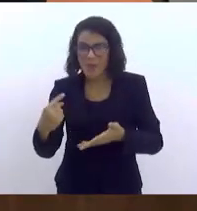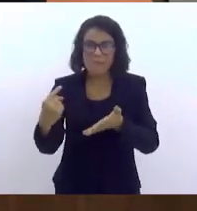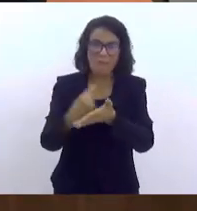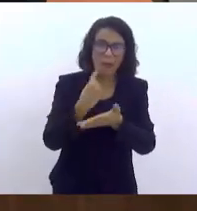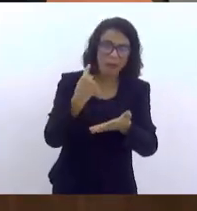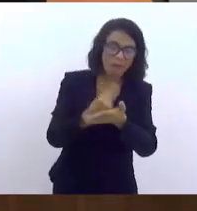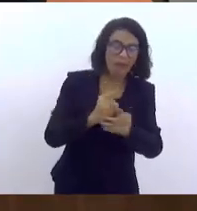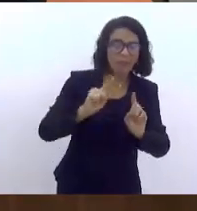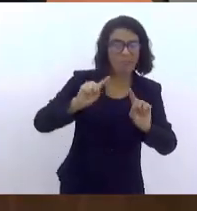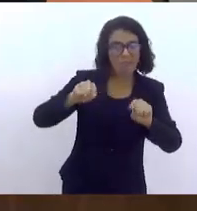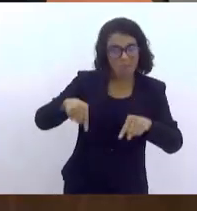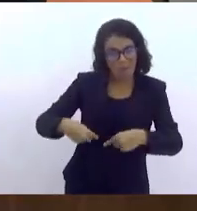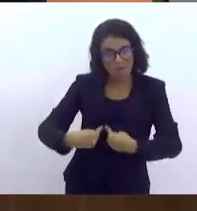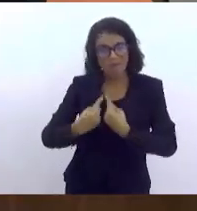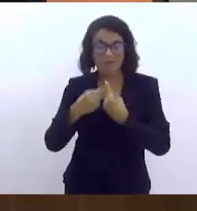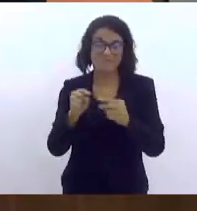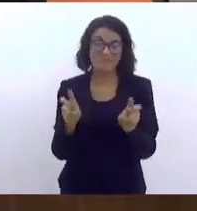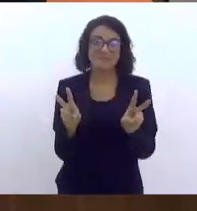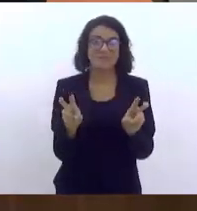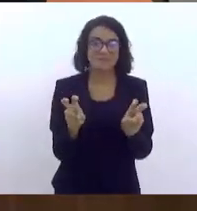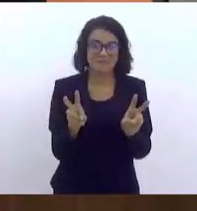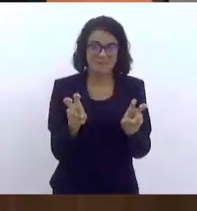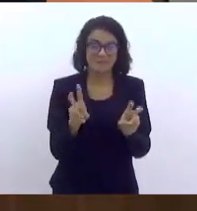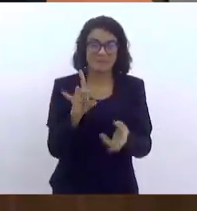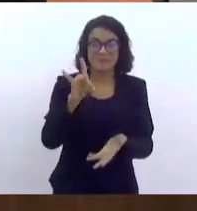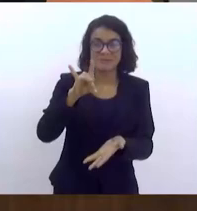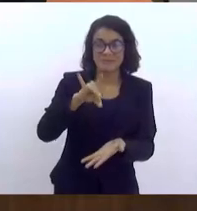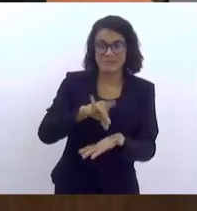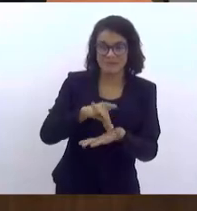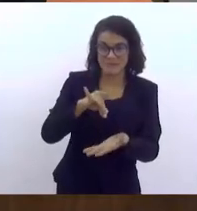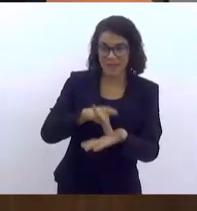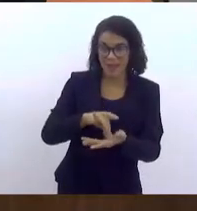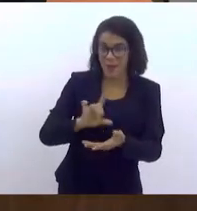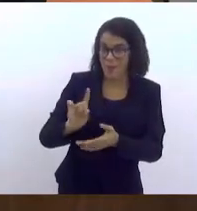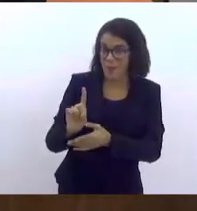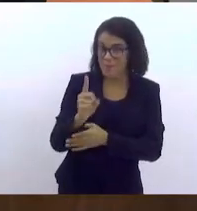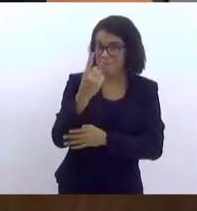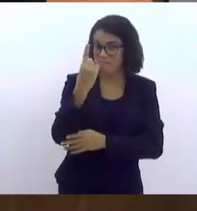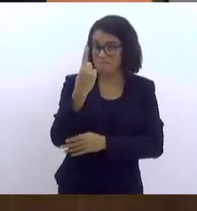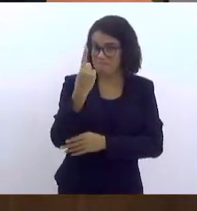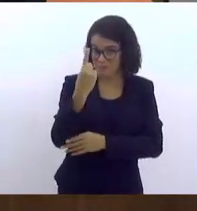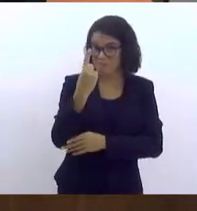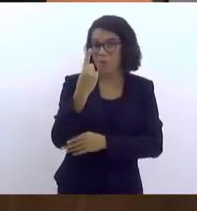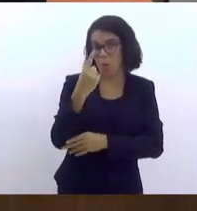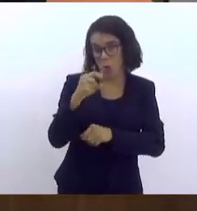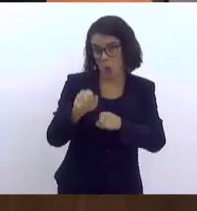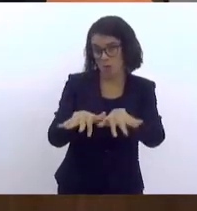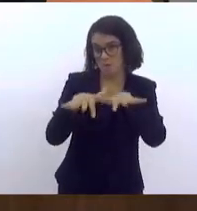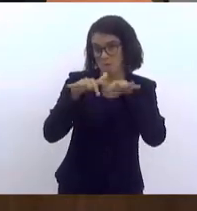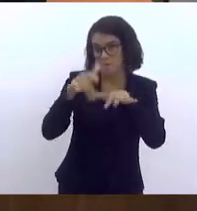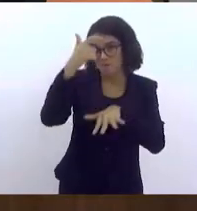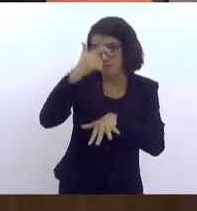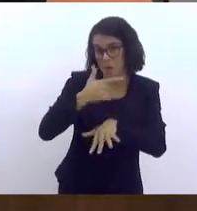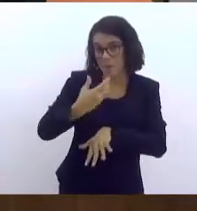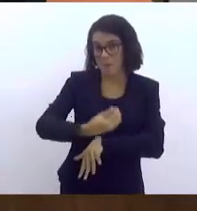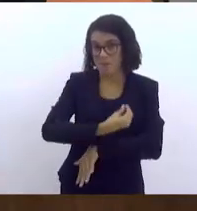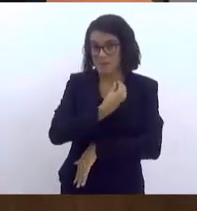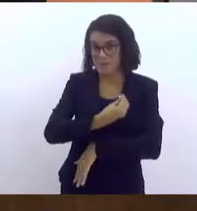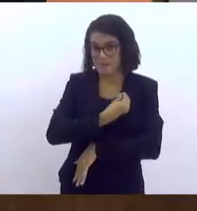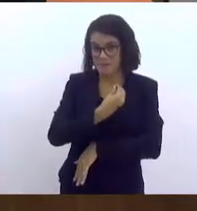provocados para essa temática na verdade Este é o primeiro evento que eu estou participando enquanto